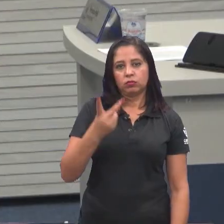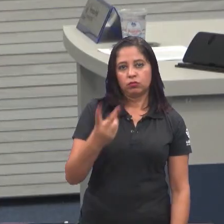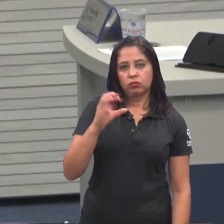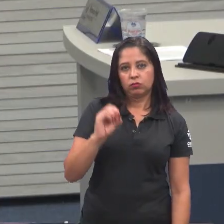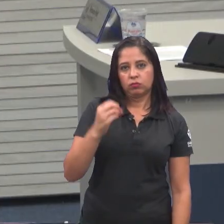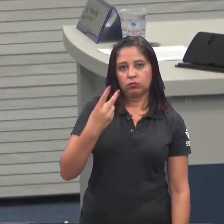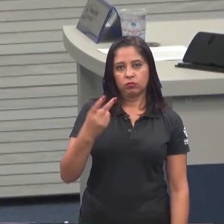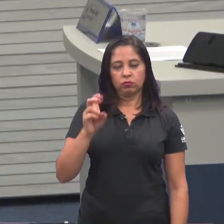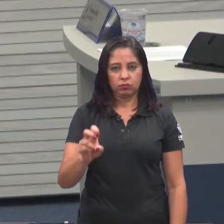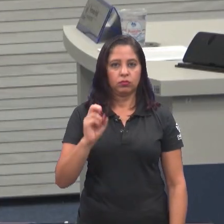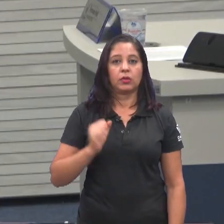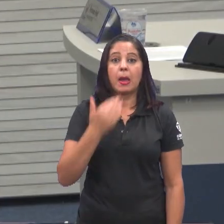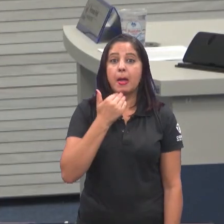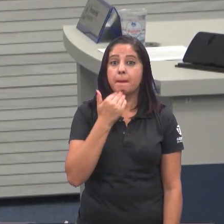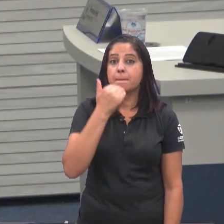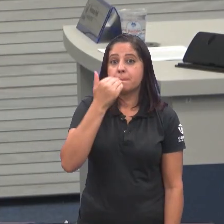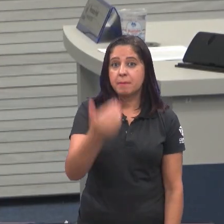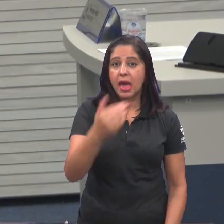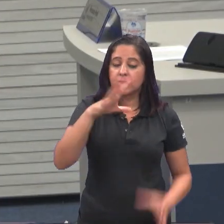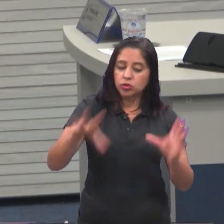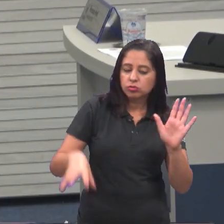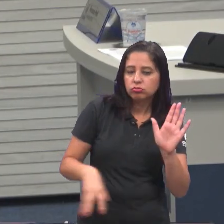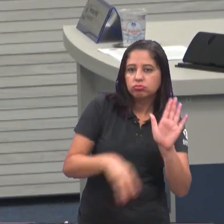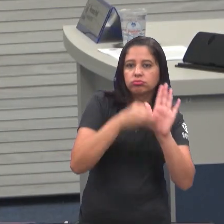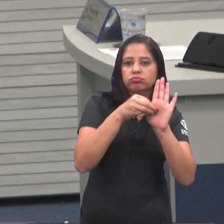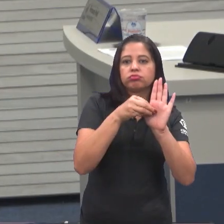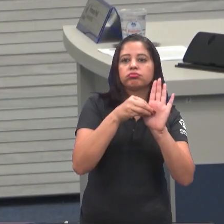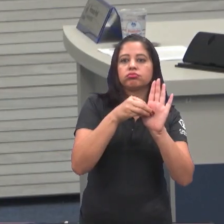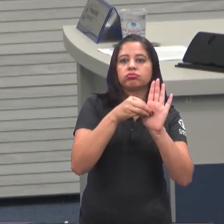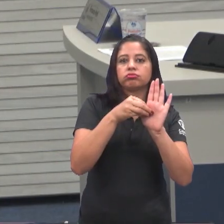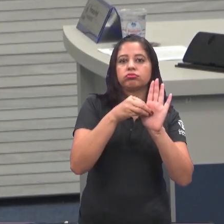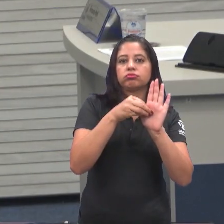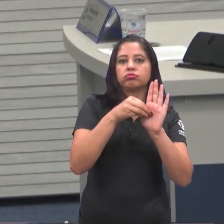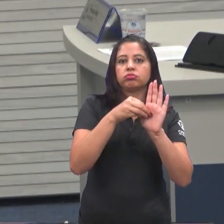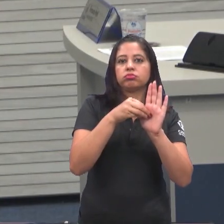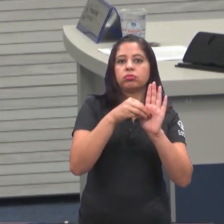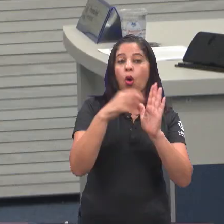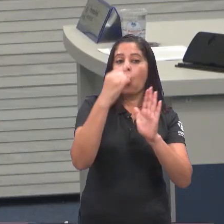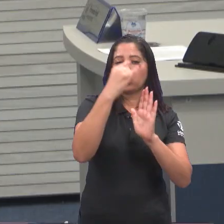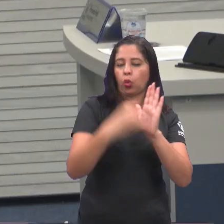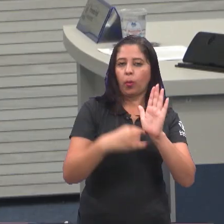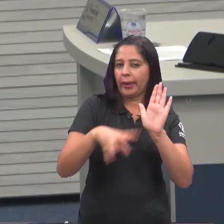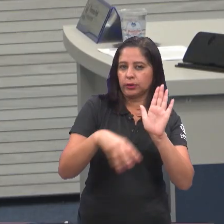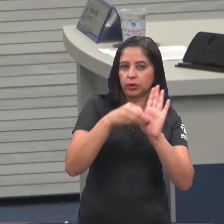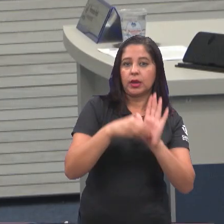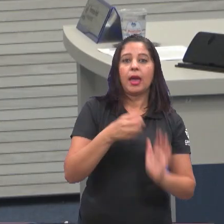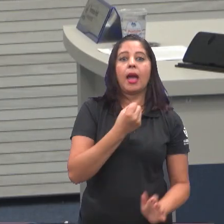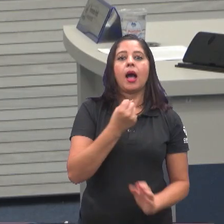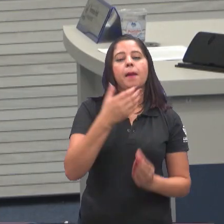387/2025. Solicito para inclusão para leitura, senhor presidente, do processo